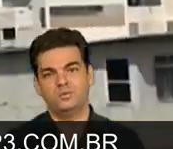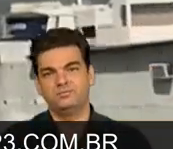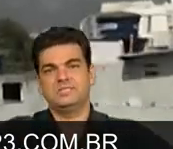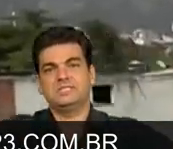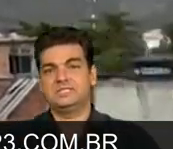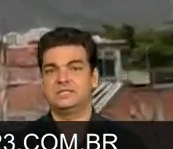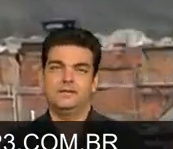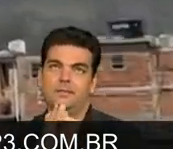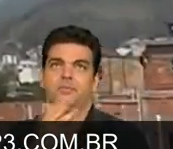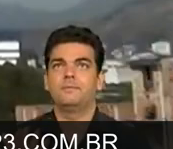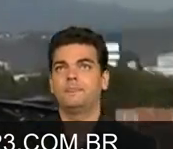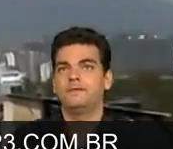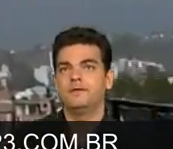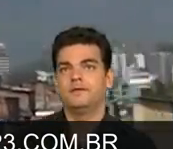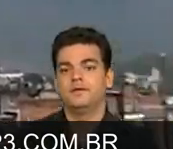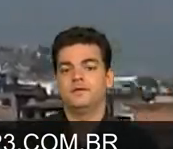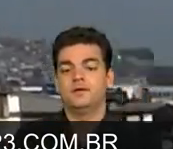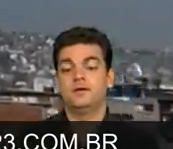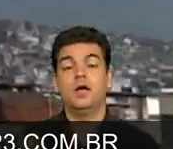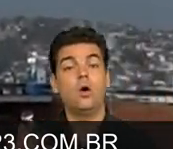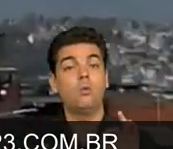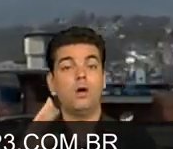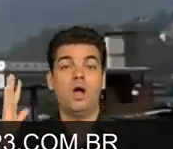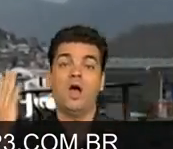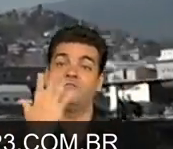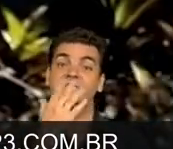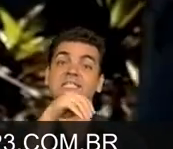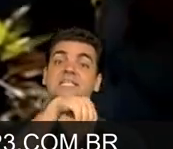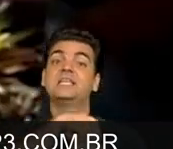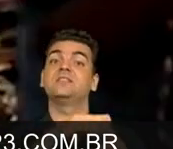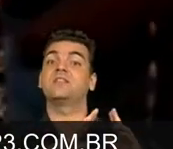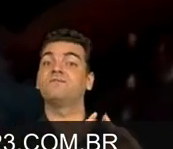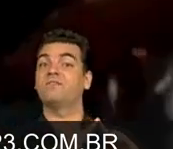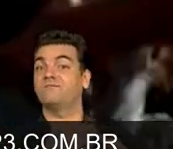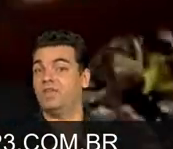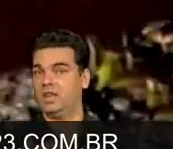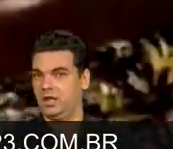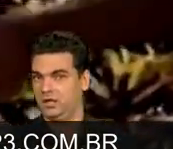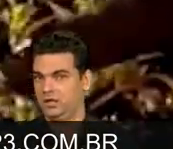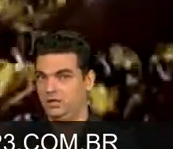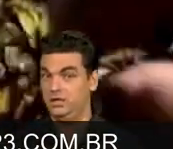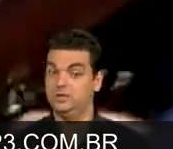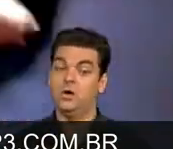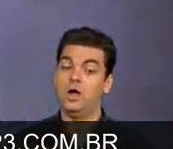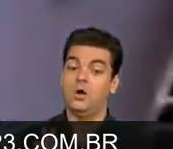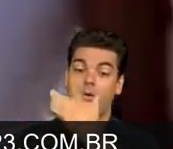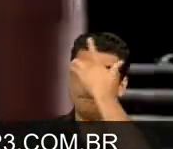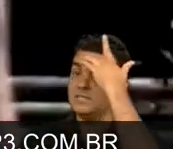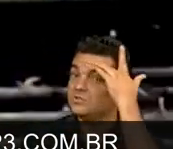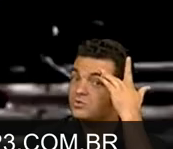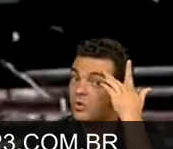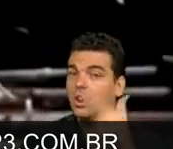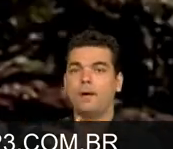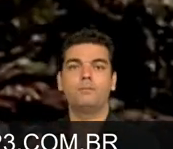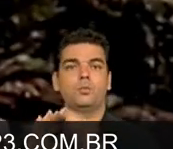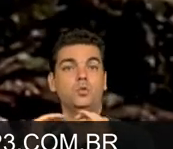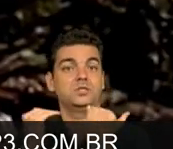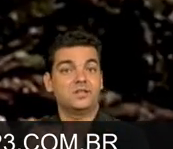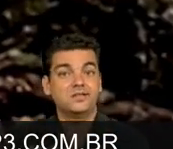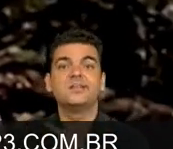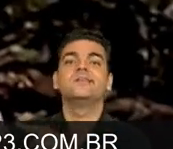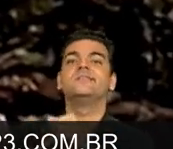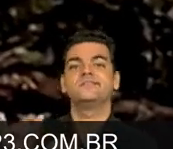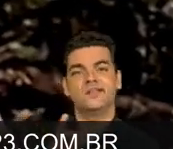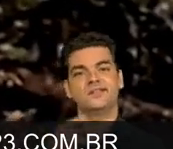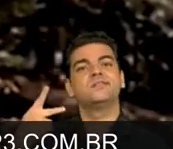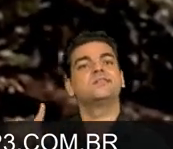vulneráveis, como, por exemplo, a arborização de favelas. Enquanto isso, alguns moradores de comunidades já